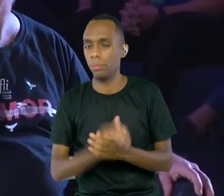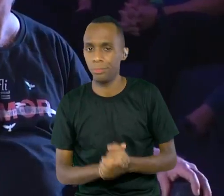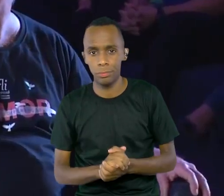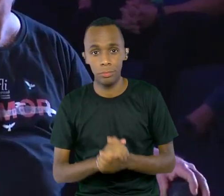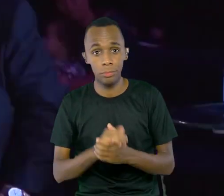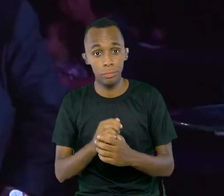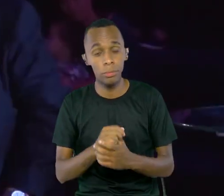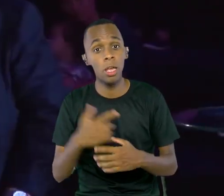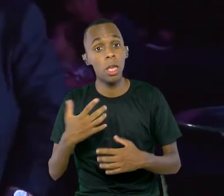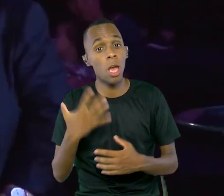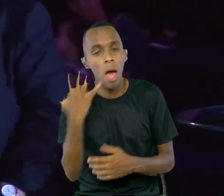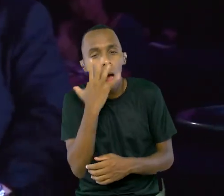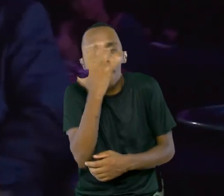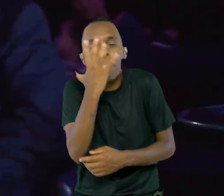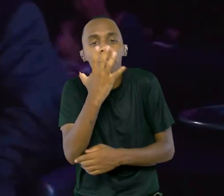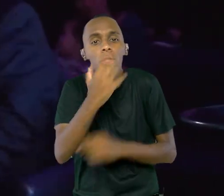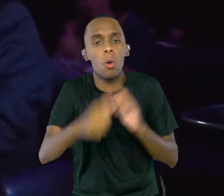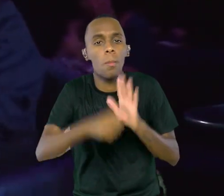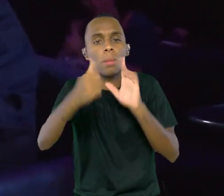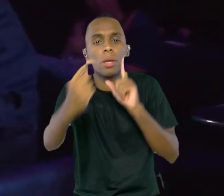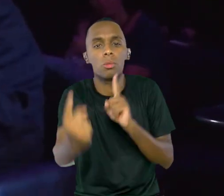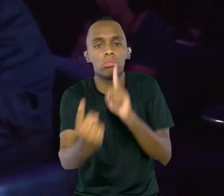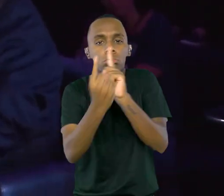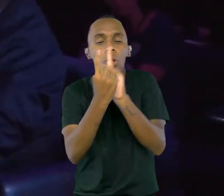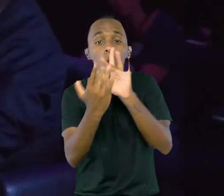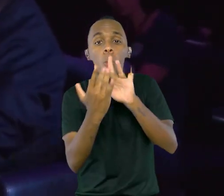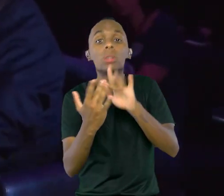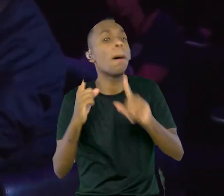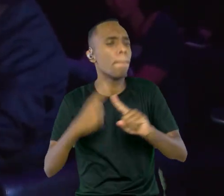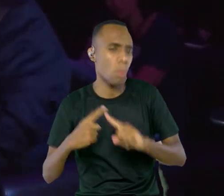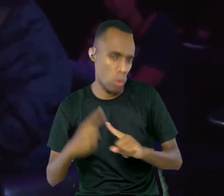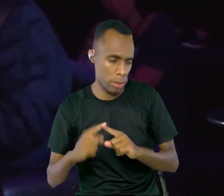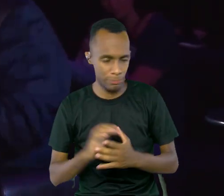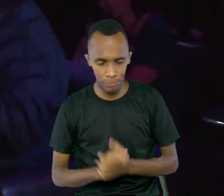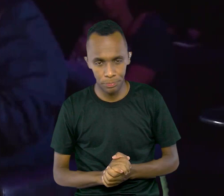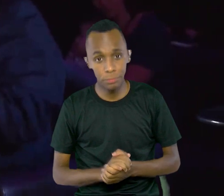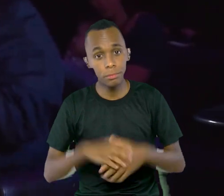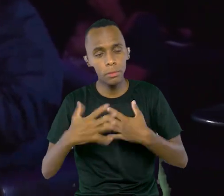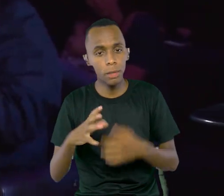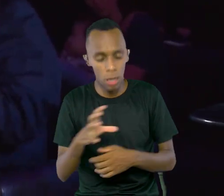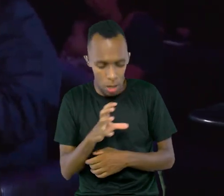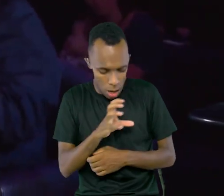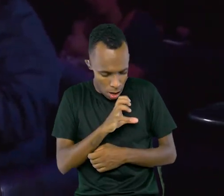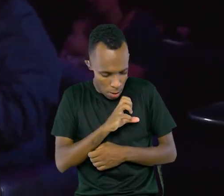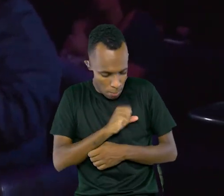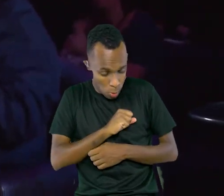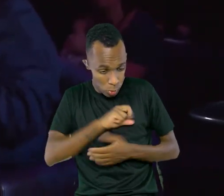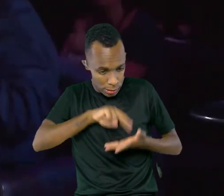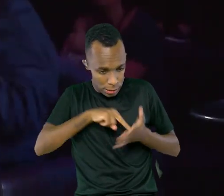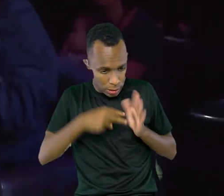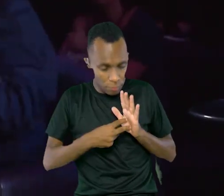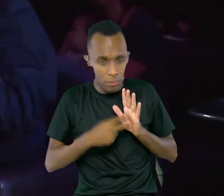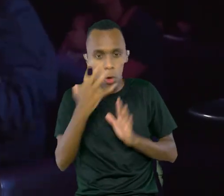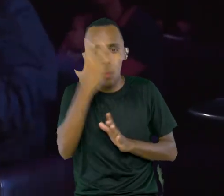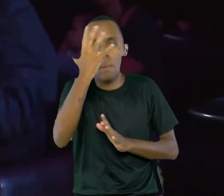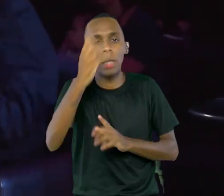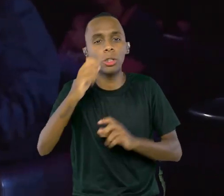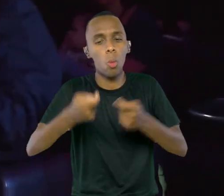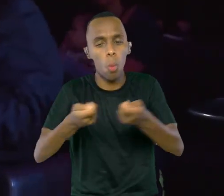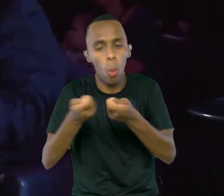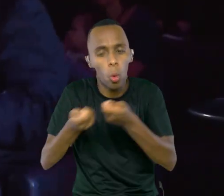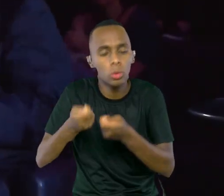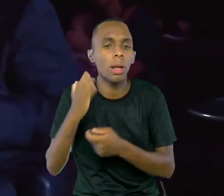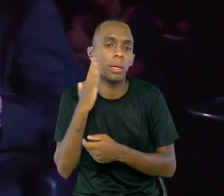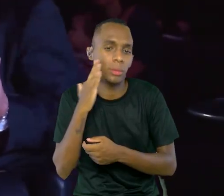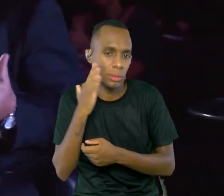jamais. Eu só acredito em paixão à primeira vista. Por quê? Porque o amor é a paixão